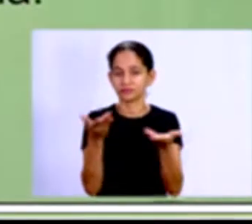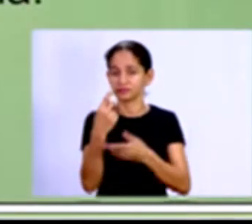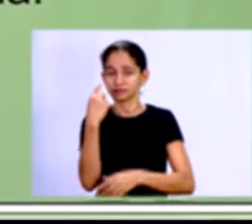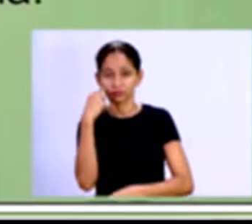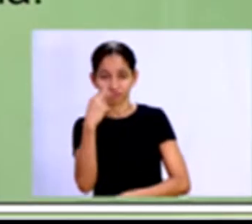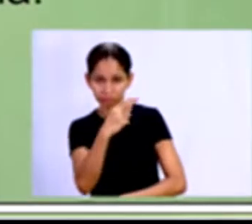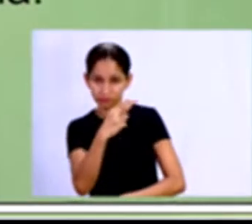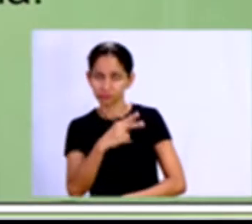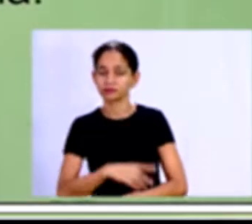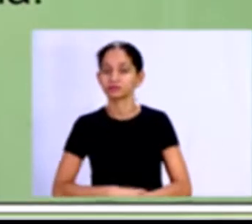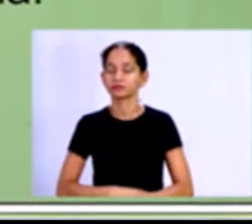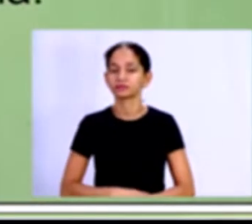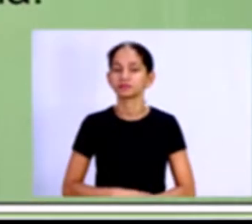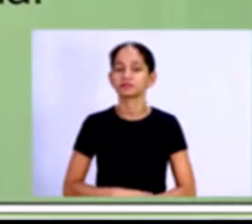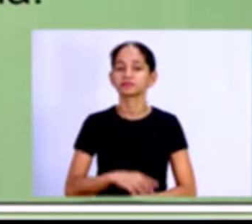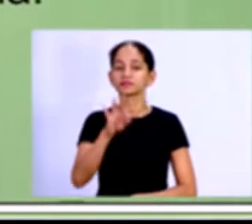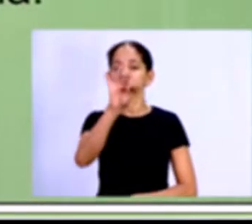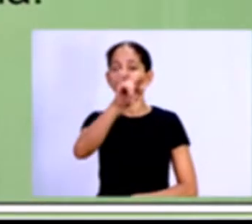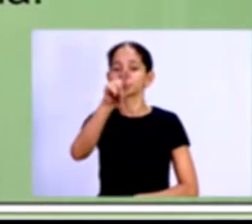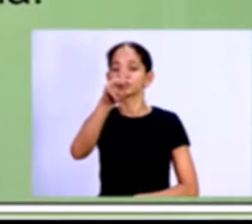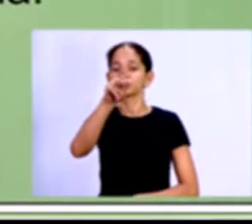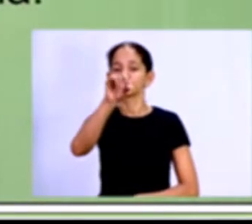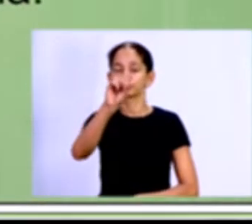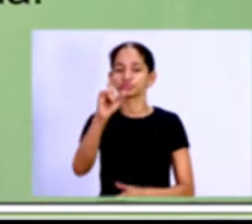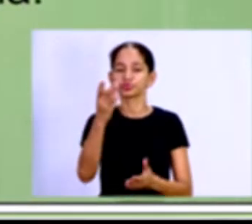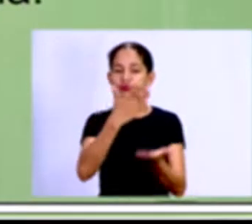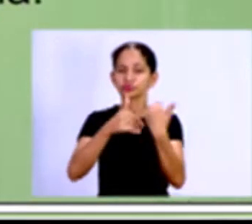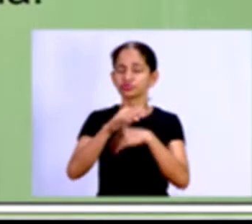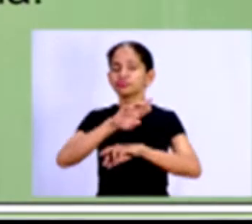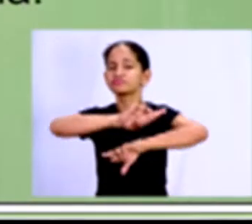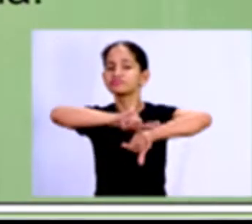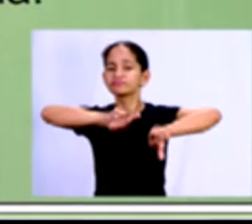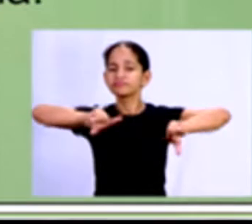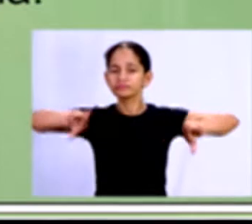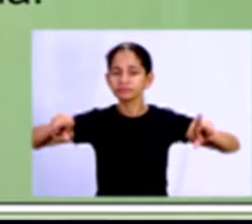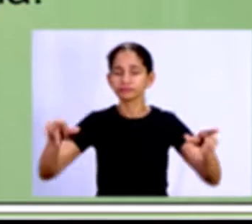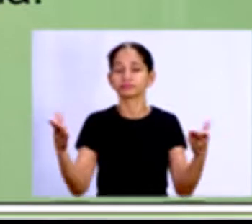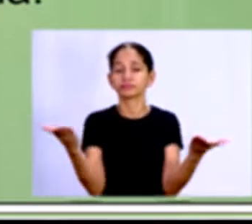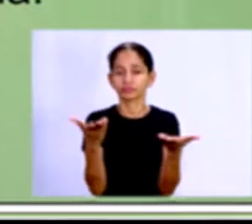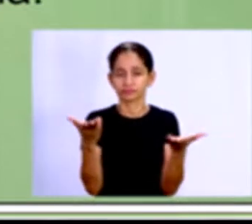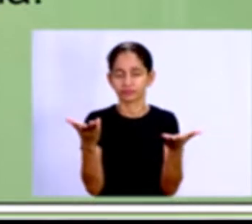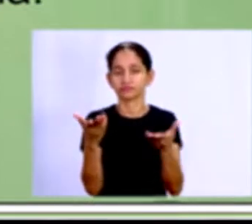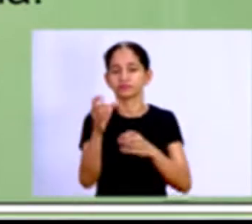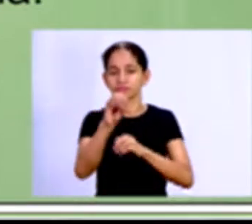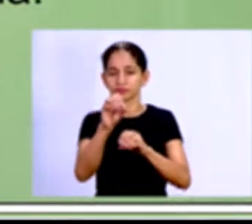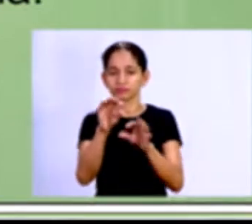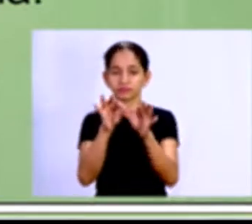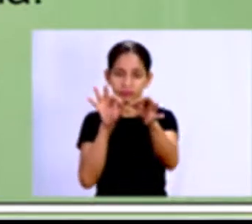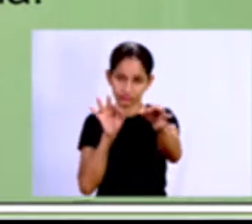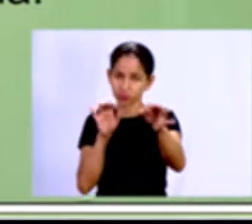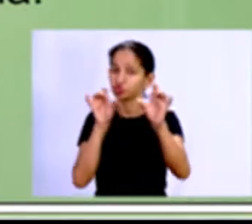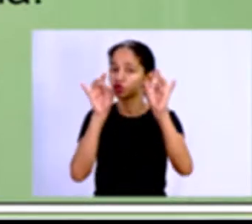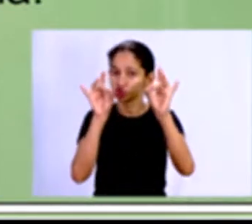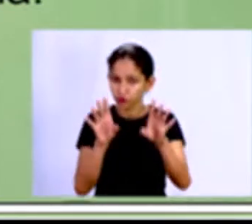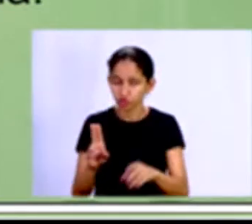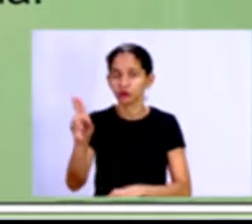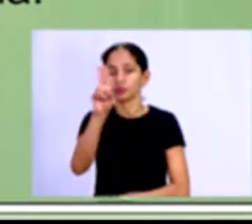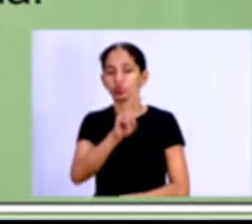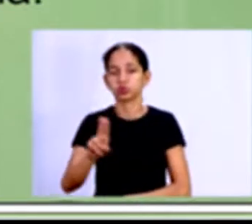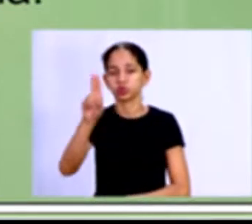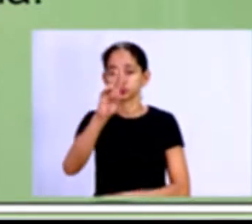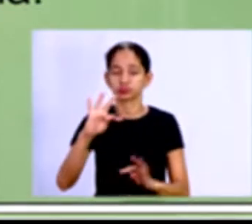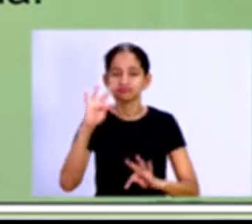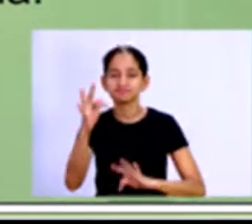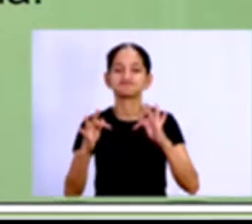tipos de metodologias em EAD. O uso das tecnologias